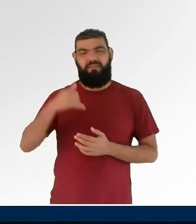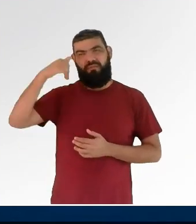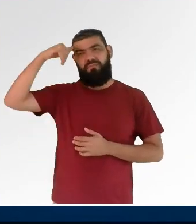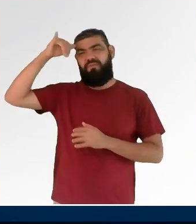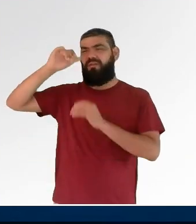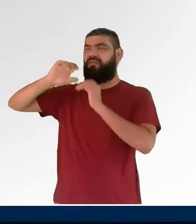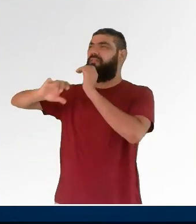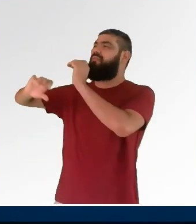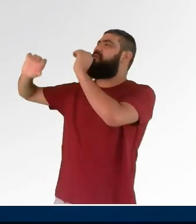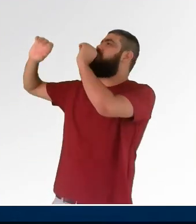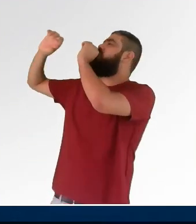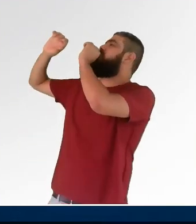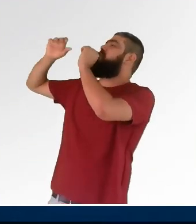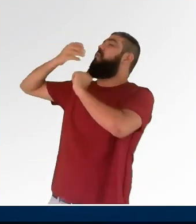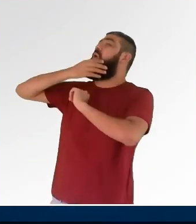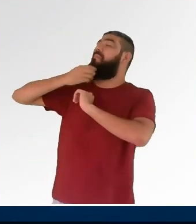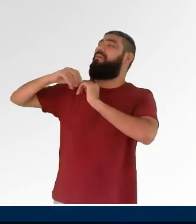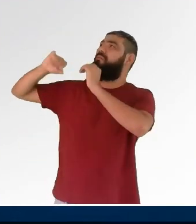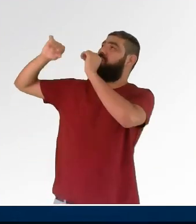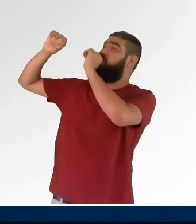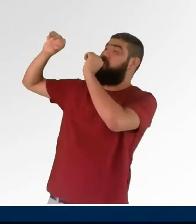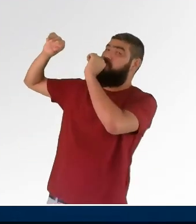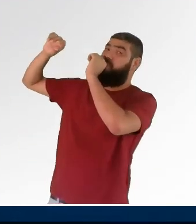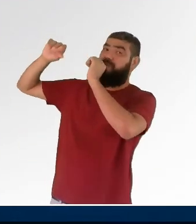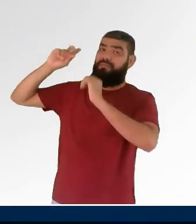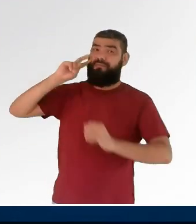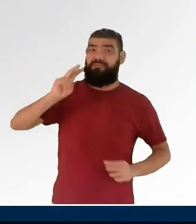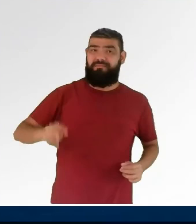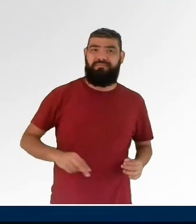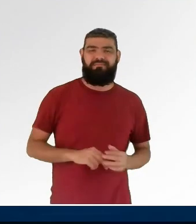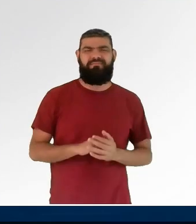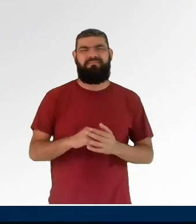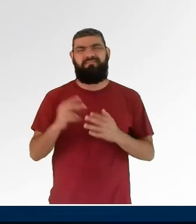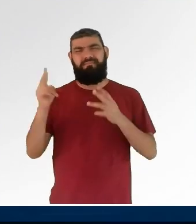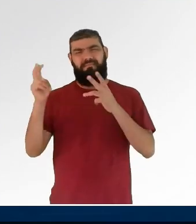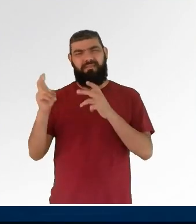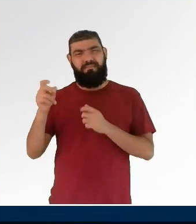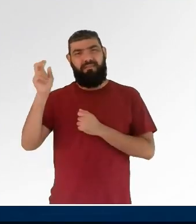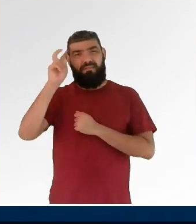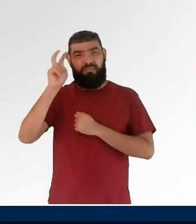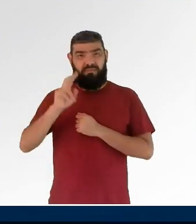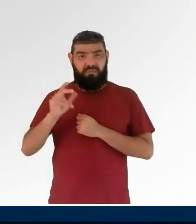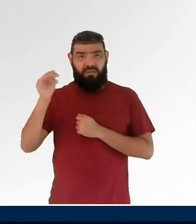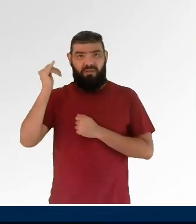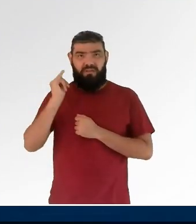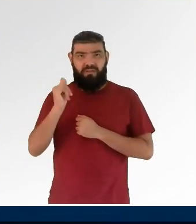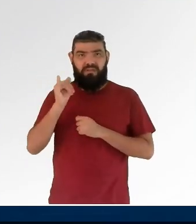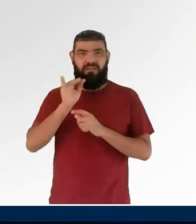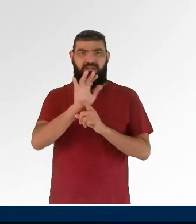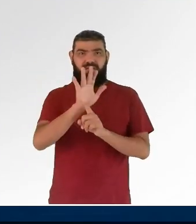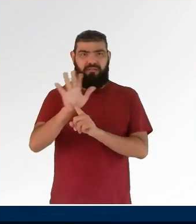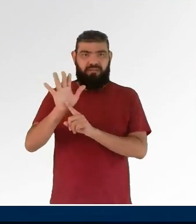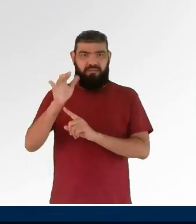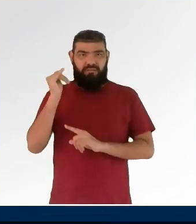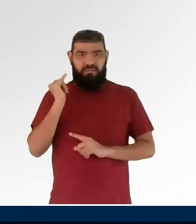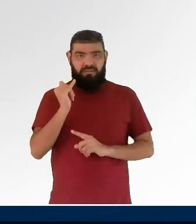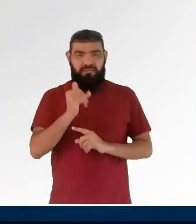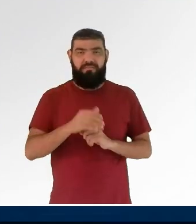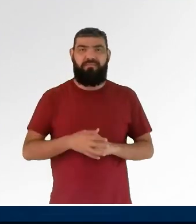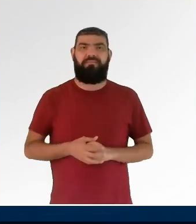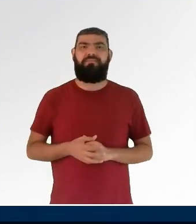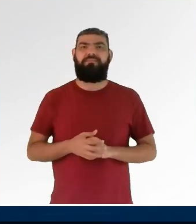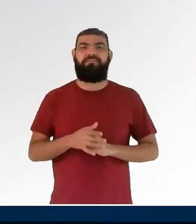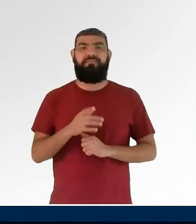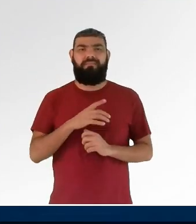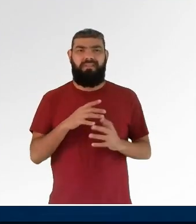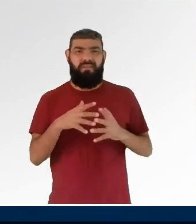berrante. Queremos o seguinte, então. Está percebendo que uma história, quando ela é apresentada, uma narrativa, existe um conflito